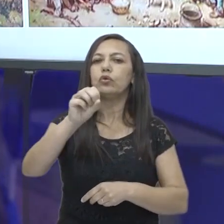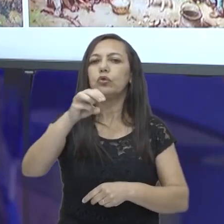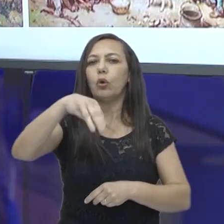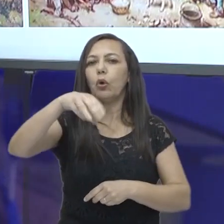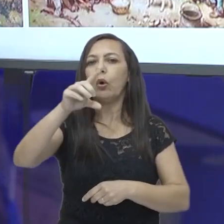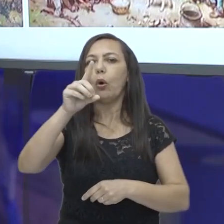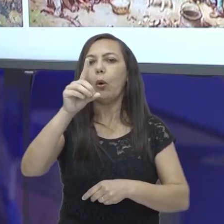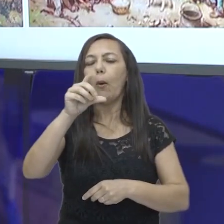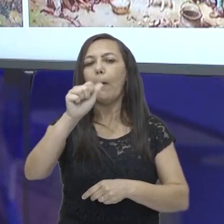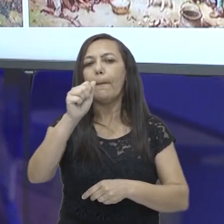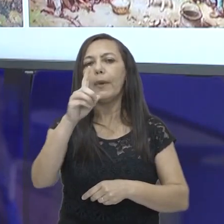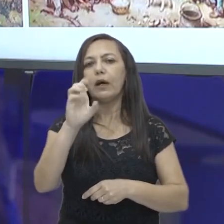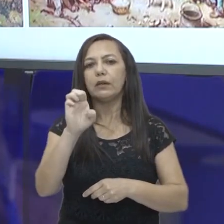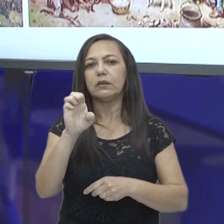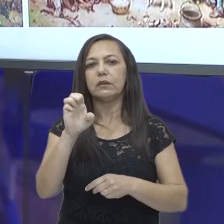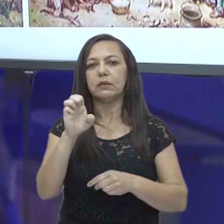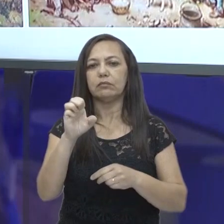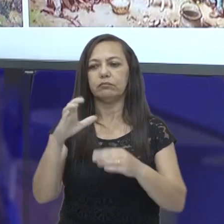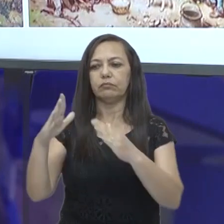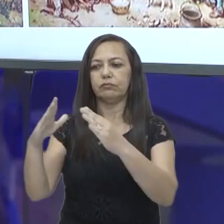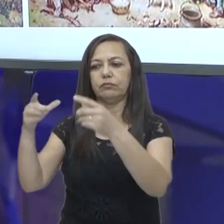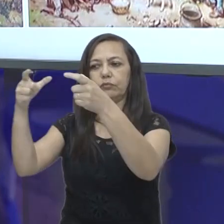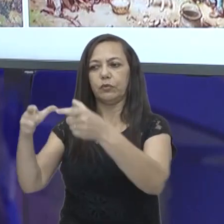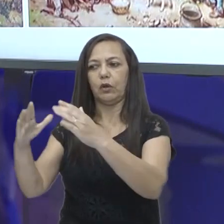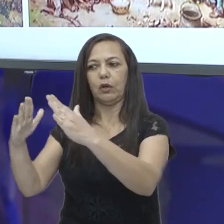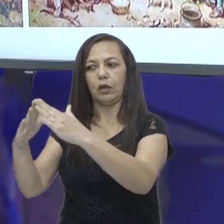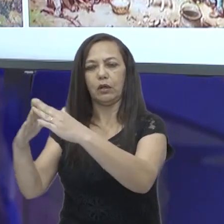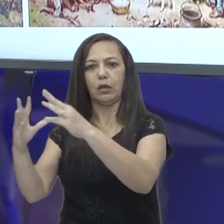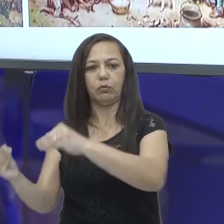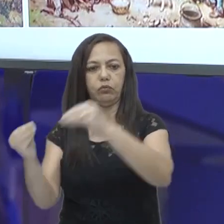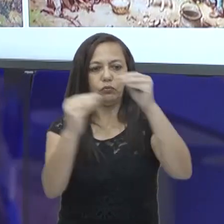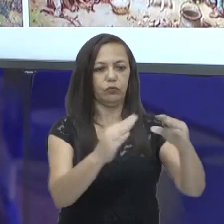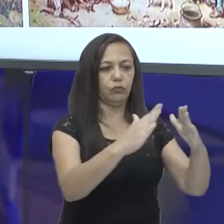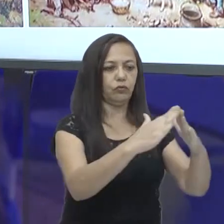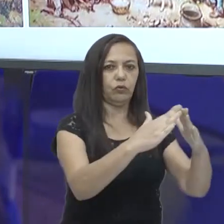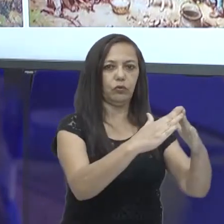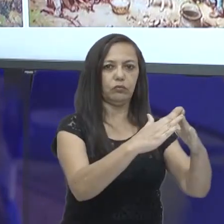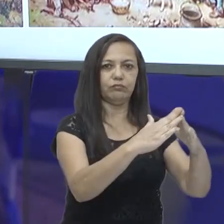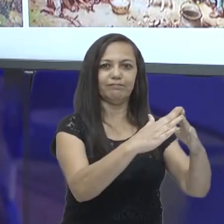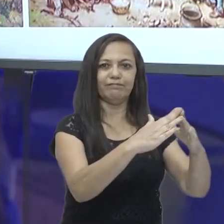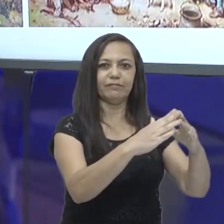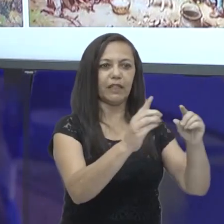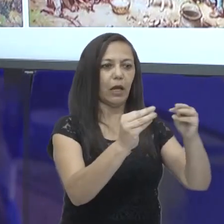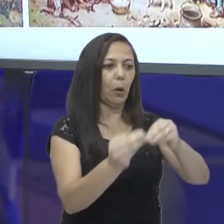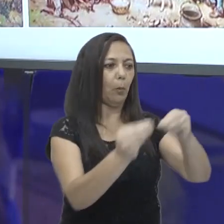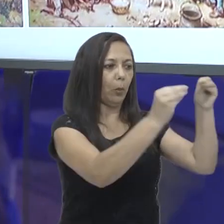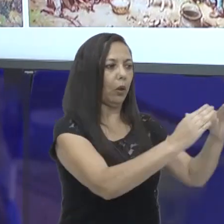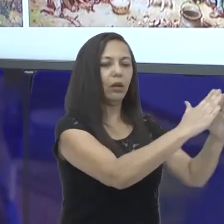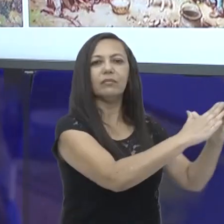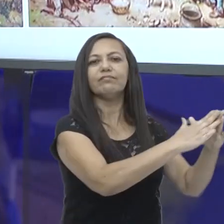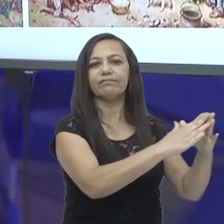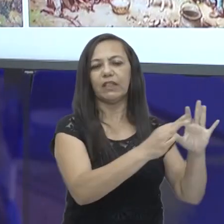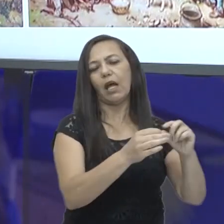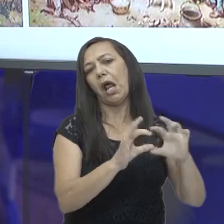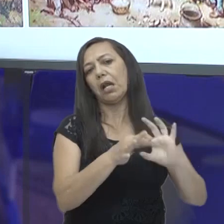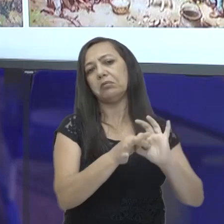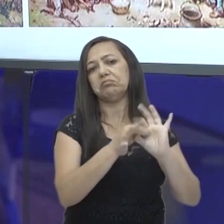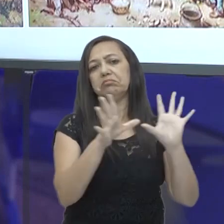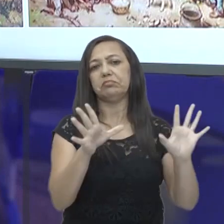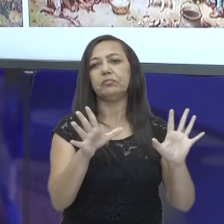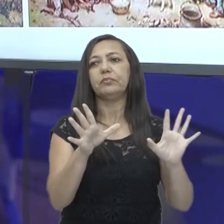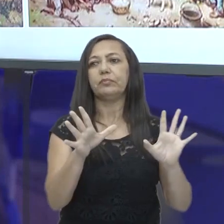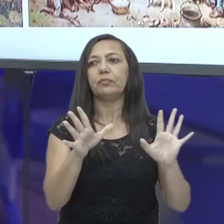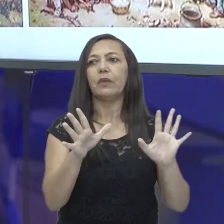Nômade era que morava em um lugar, se retirava, depois morava em outro lugar. Tinha toda uma independência. A partir daí, eles